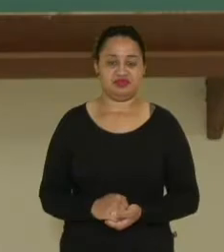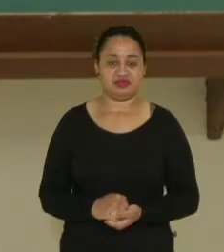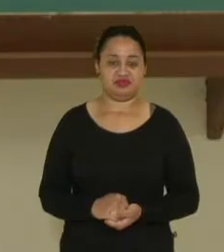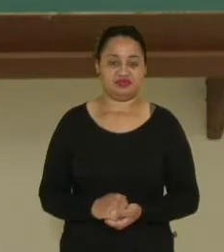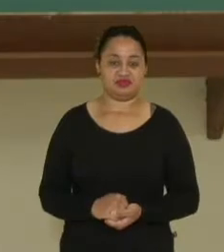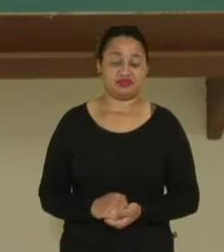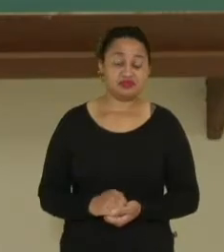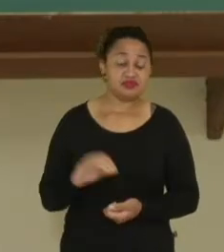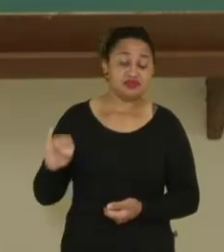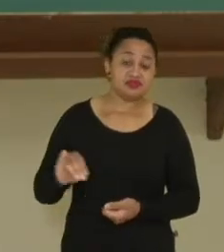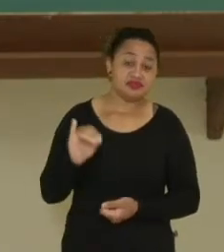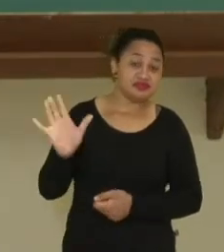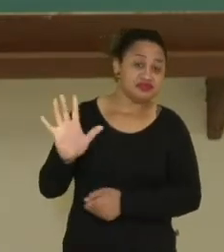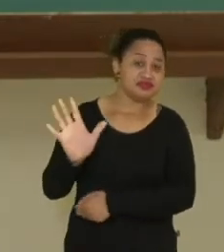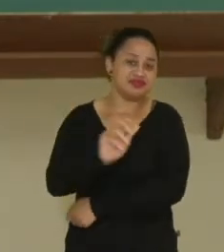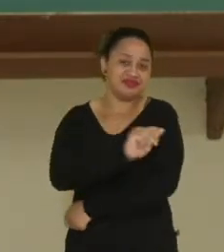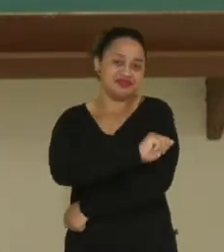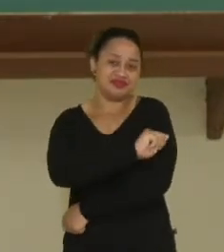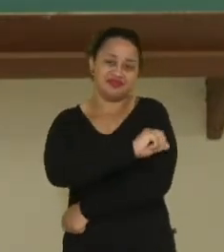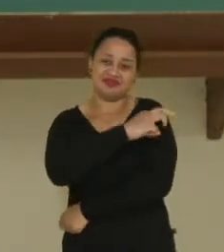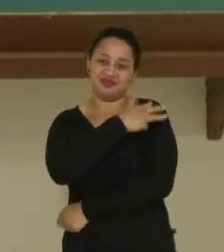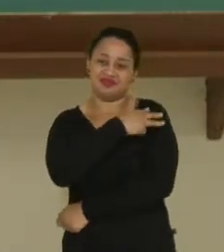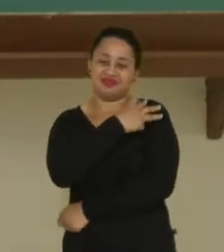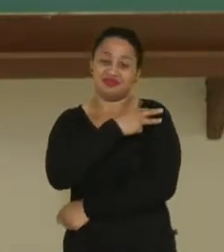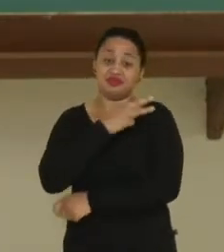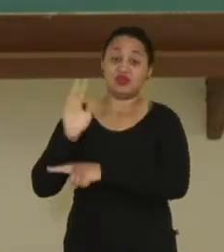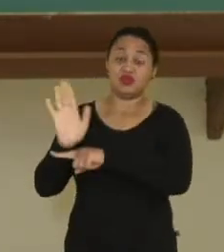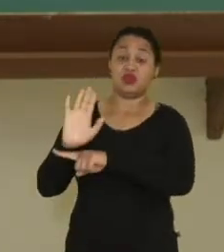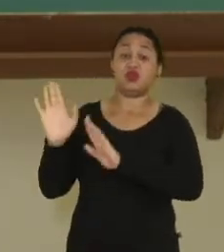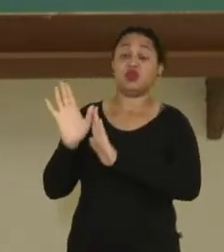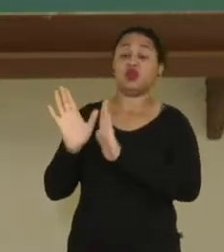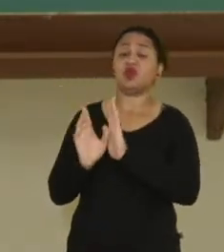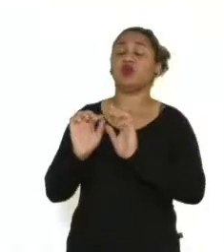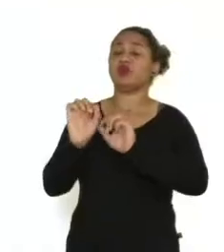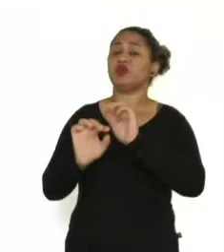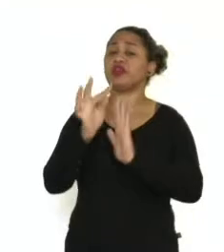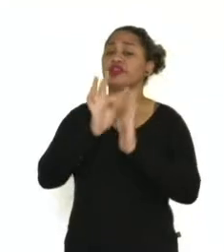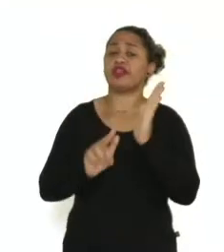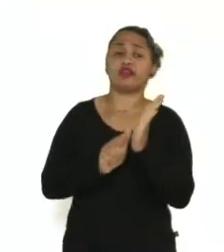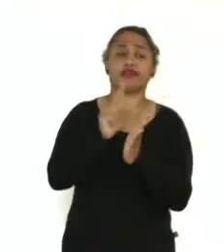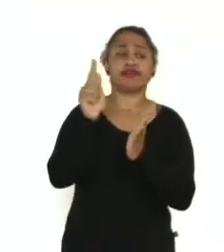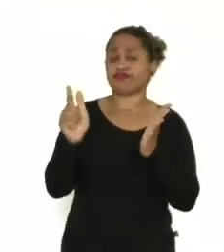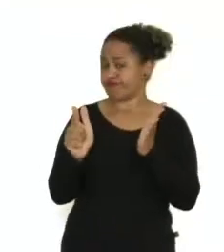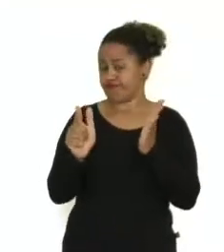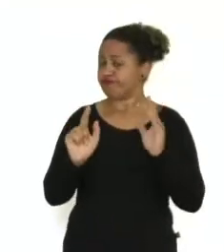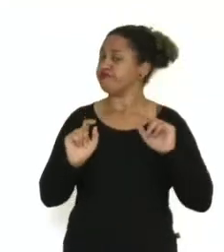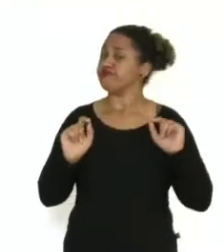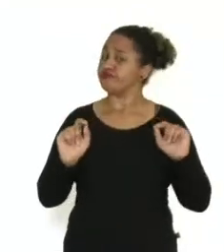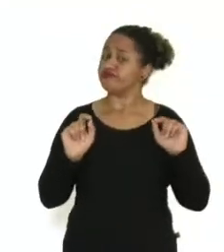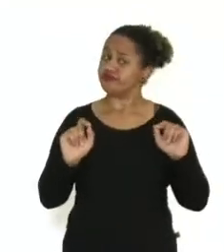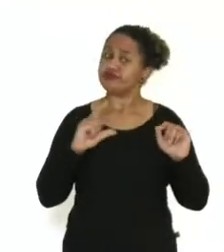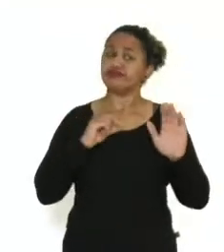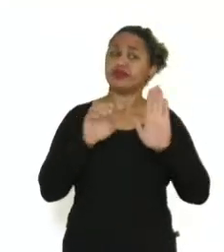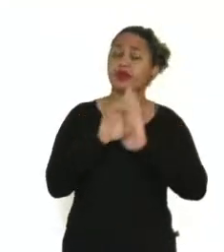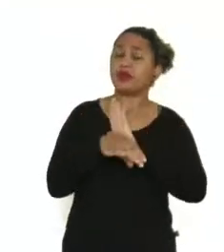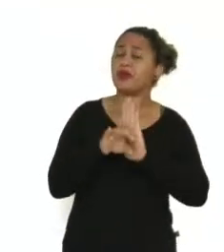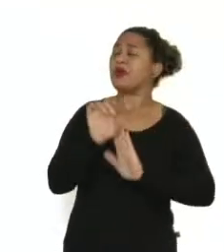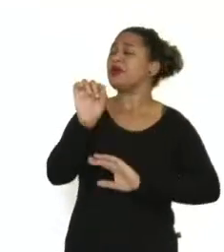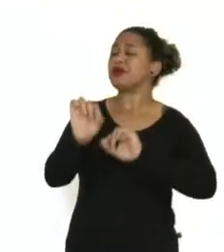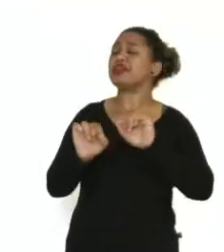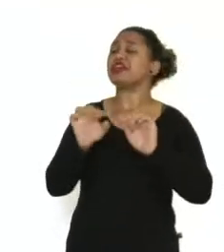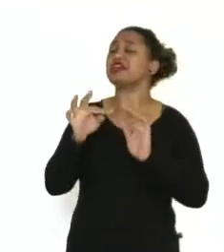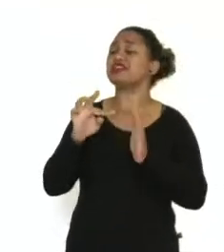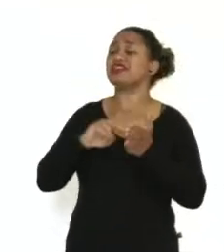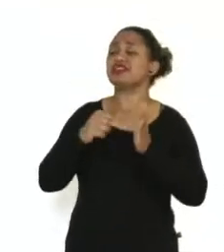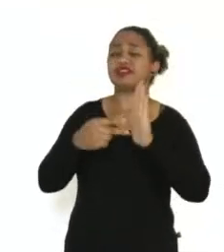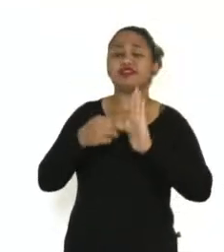Olá estudante da 3ª série nesse vídeo vamos falar sobre editorial eu tenho aqui o conceito do que é